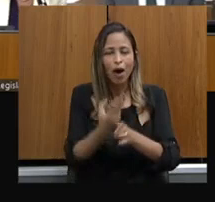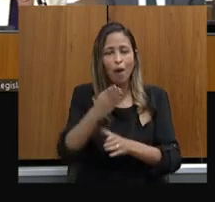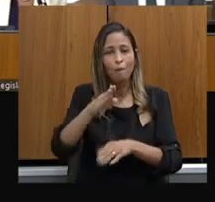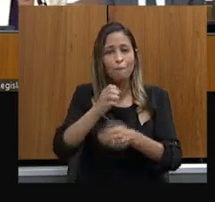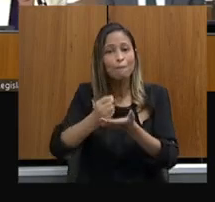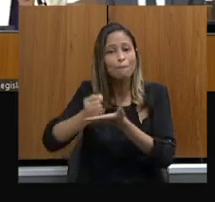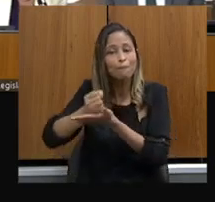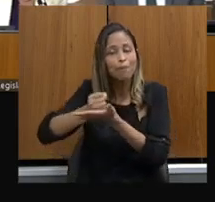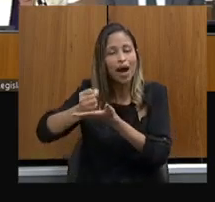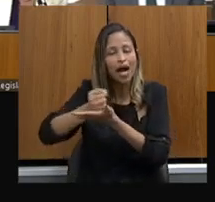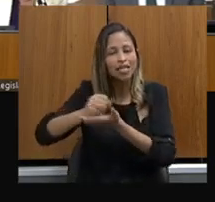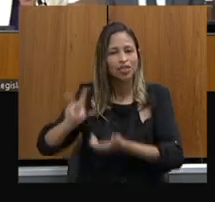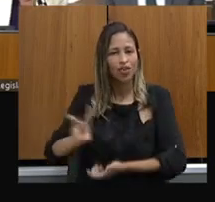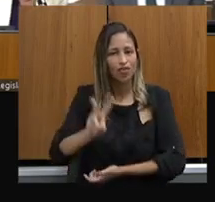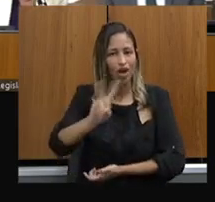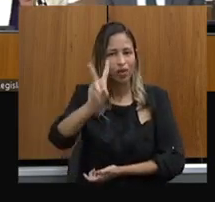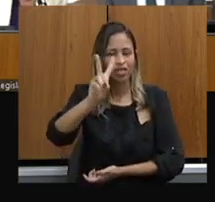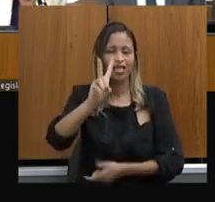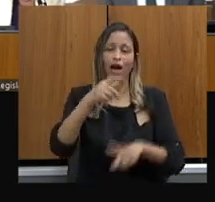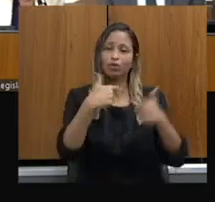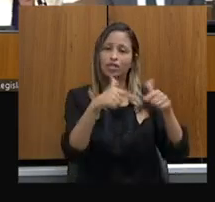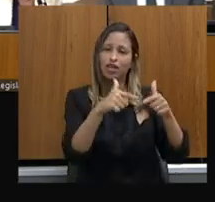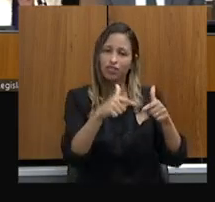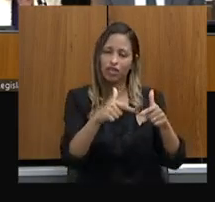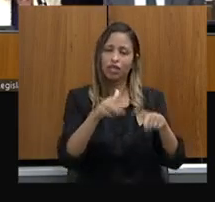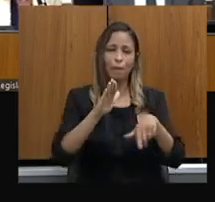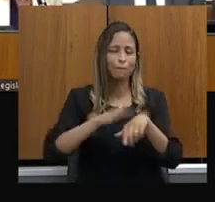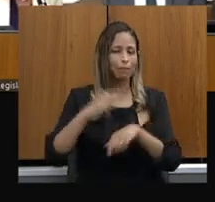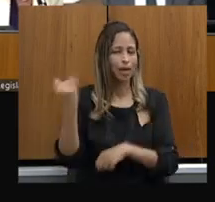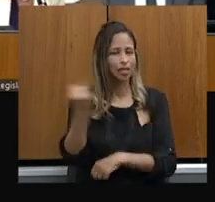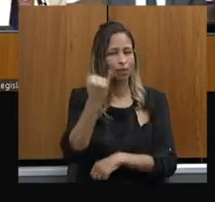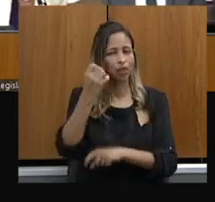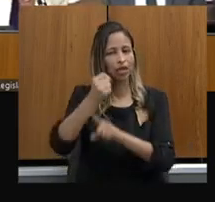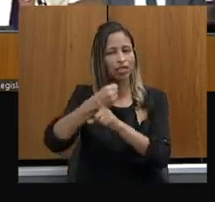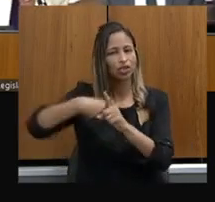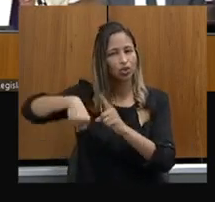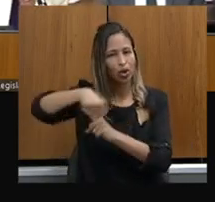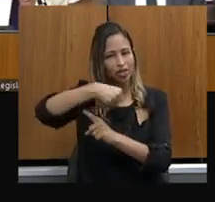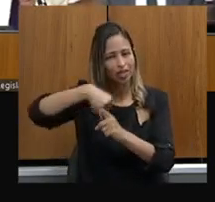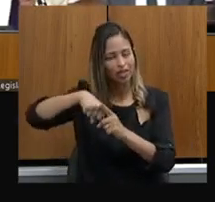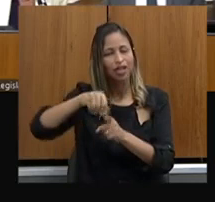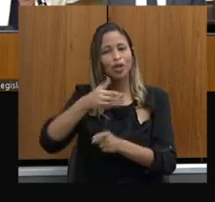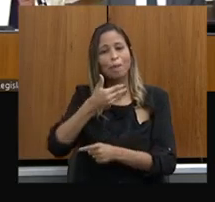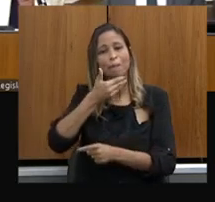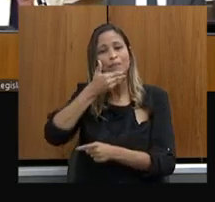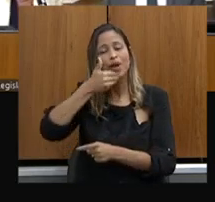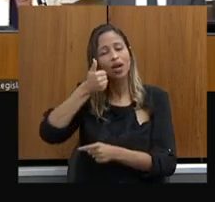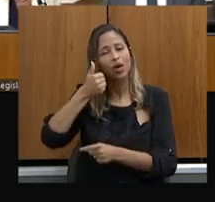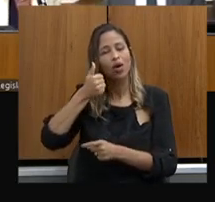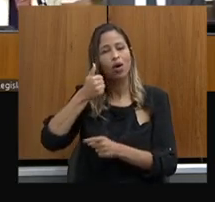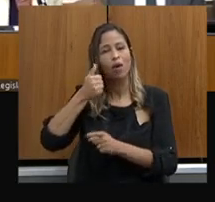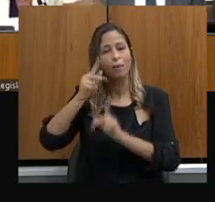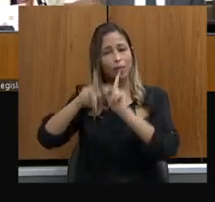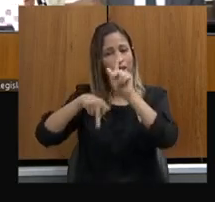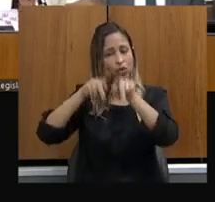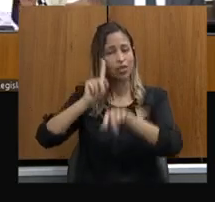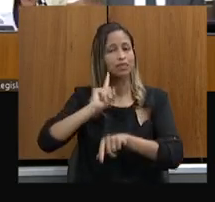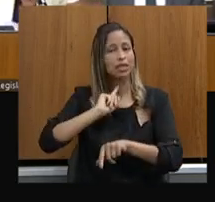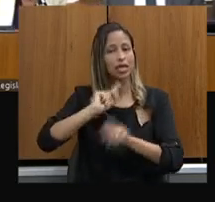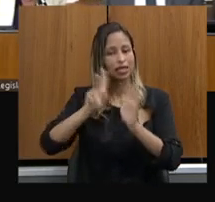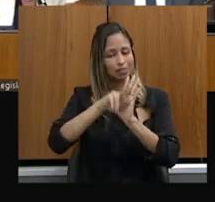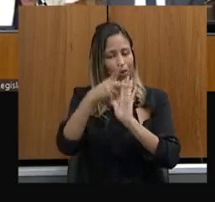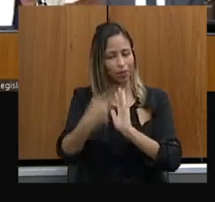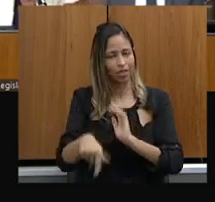básico valorizar os serviços públicos mais importantes à sociedade e trazer melhorias para o cidadãos mineiros pode passar por favor